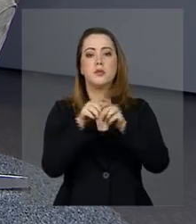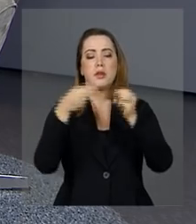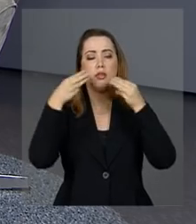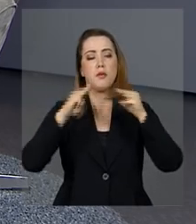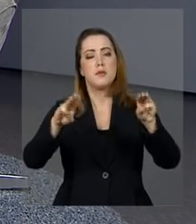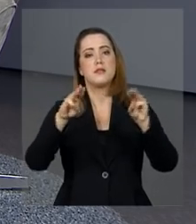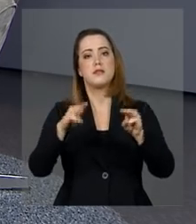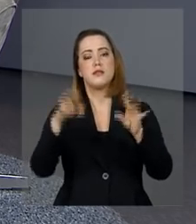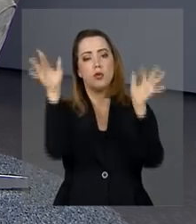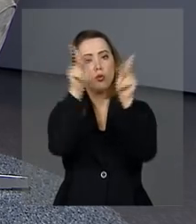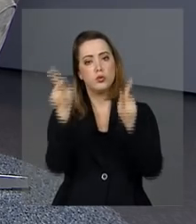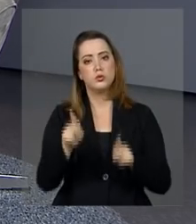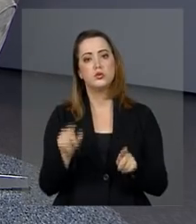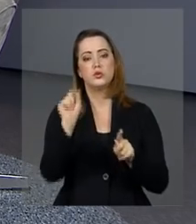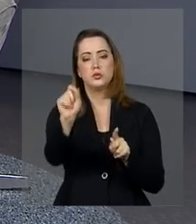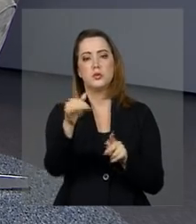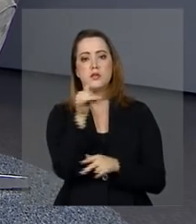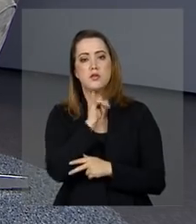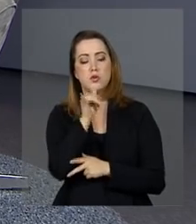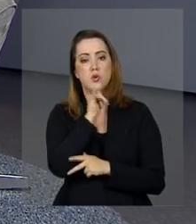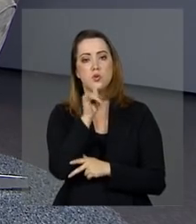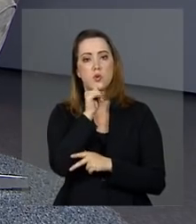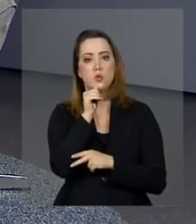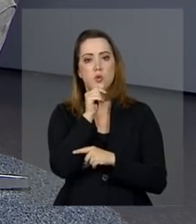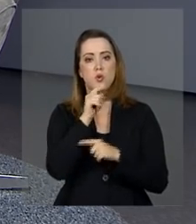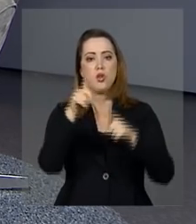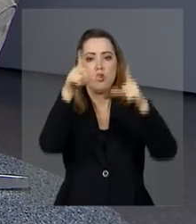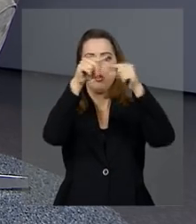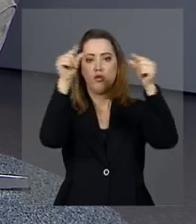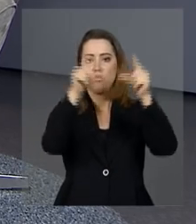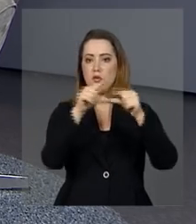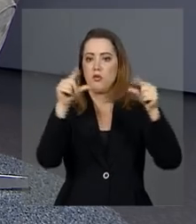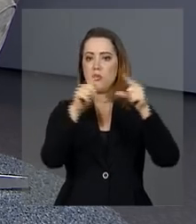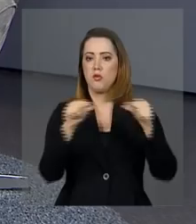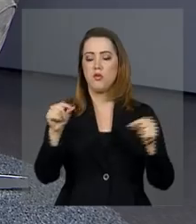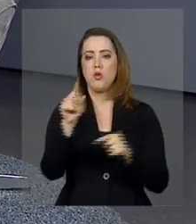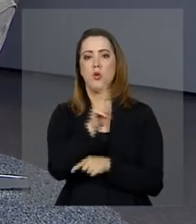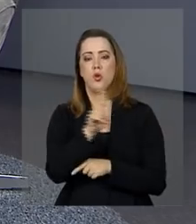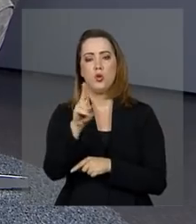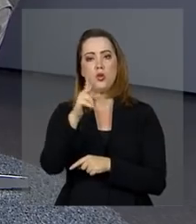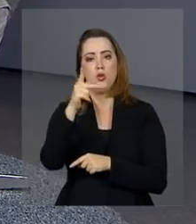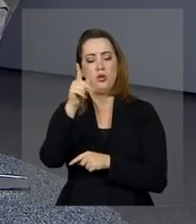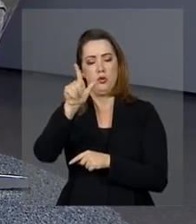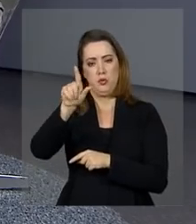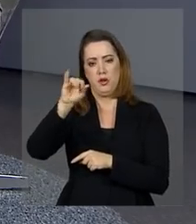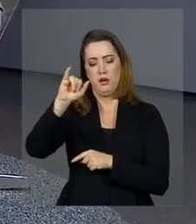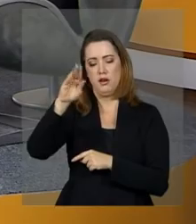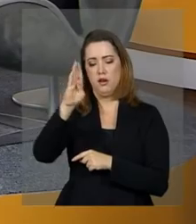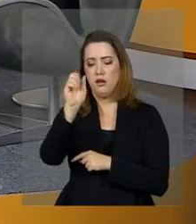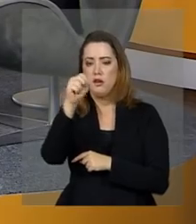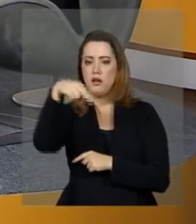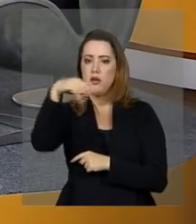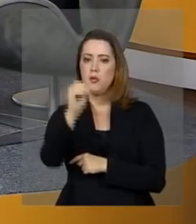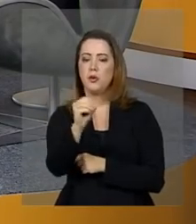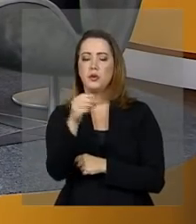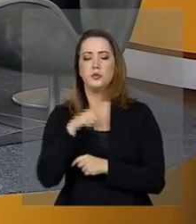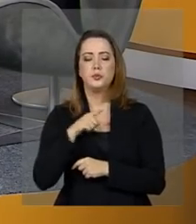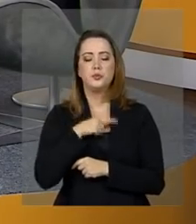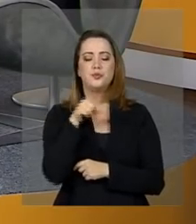paz. O exemplo é o trabalho realizado no Líbano, onde atua o capitão-tenente fuzileiro naval Caldas, que mandou uma mensagem para a gente. Vamos